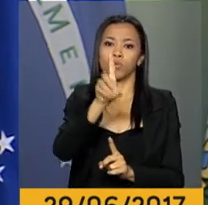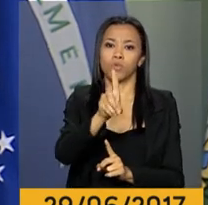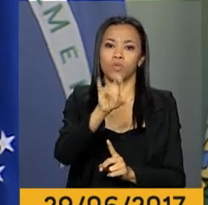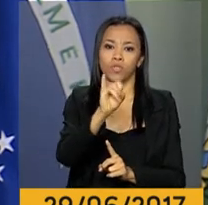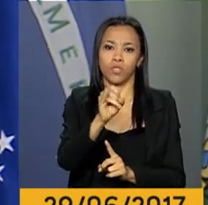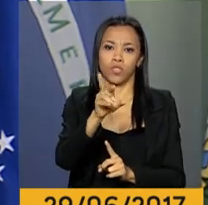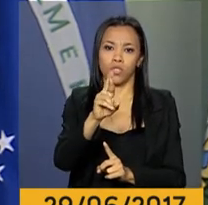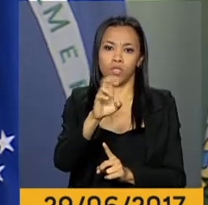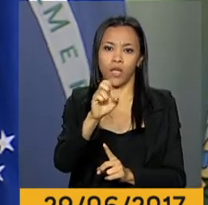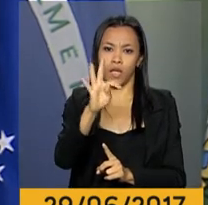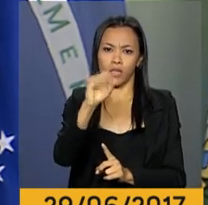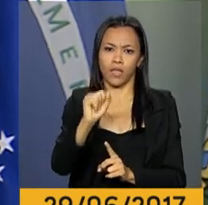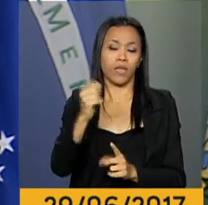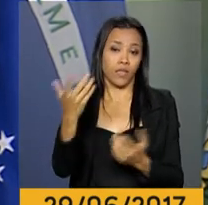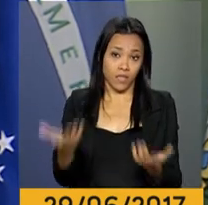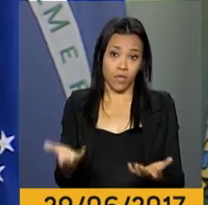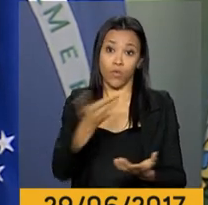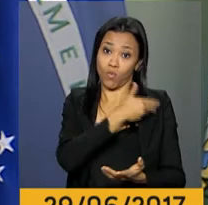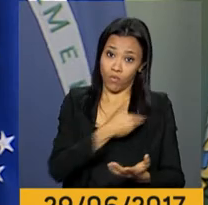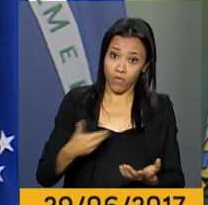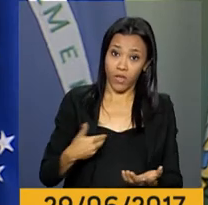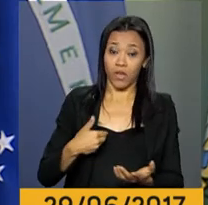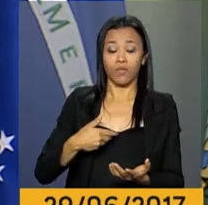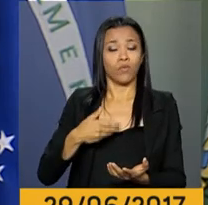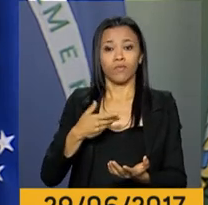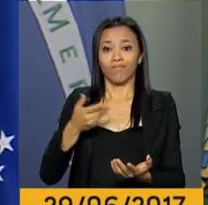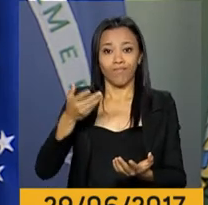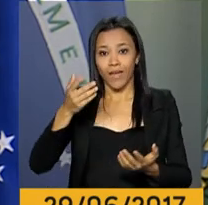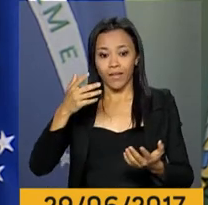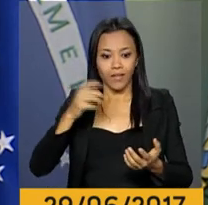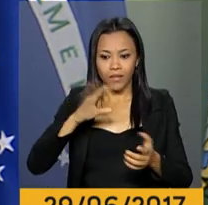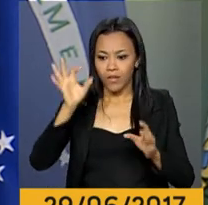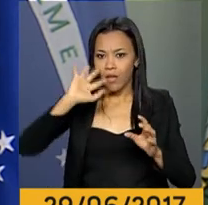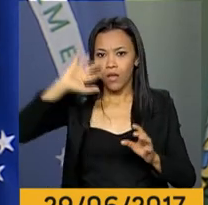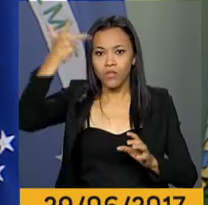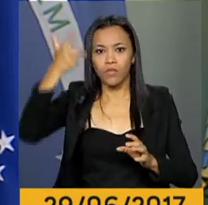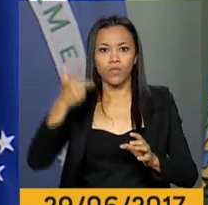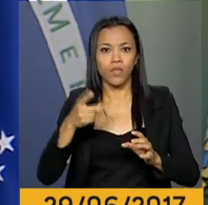de todas as matérias ao longo do tempo